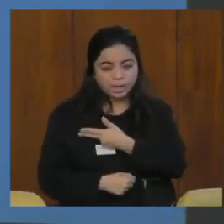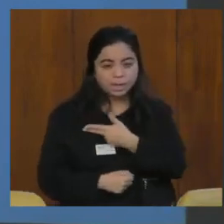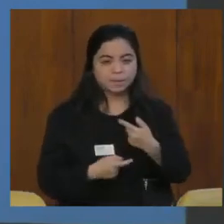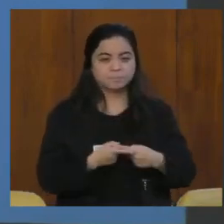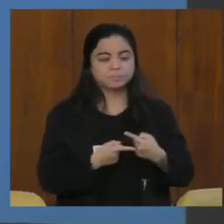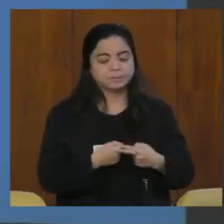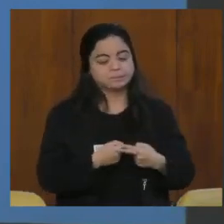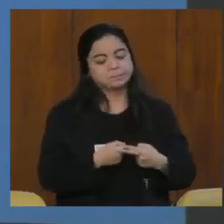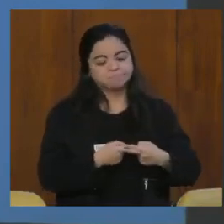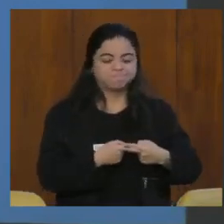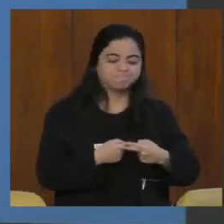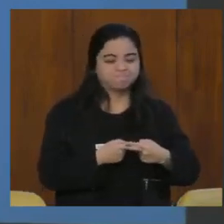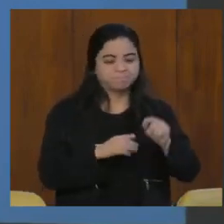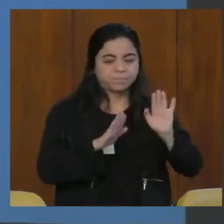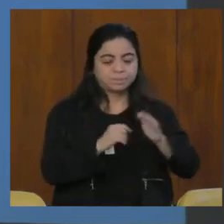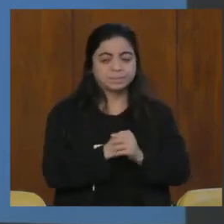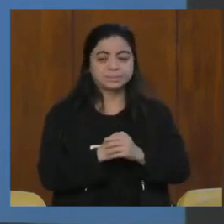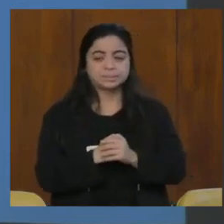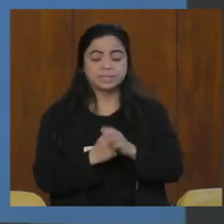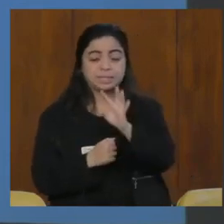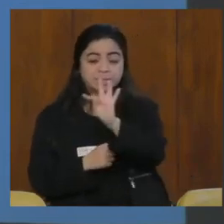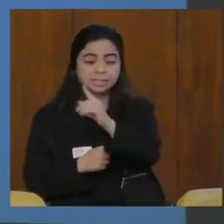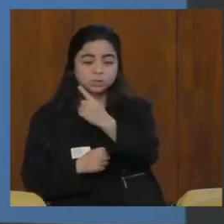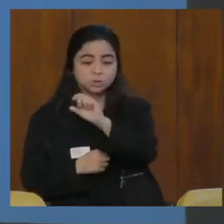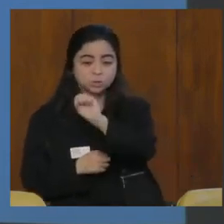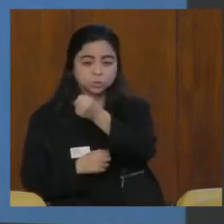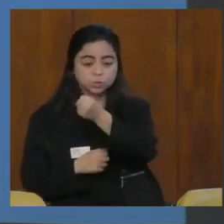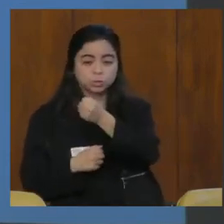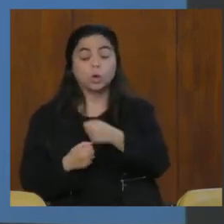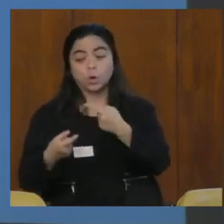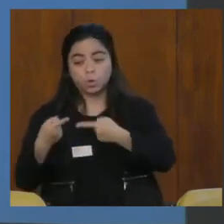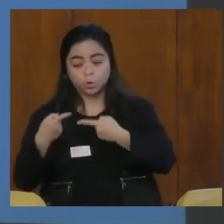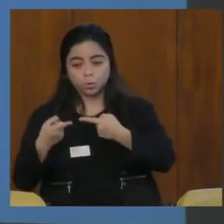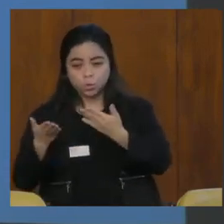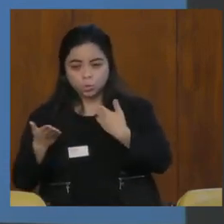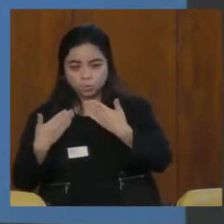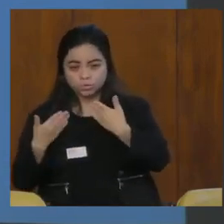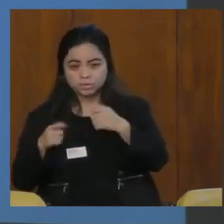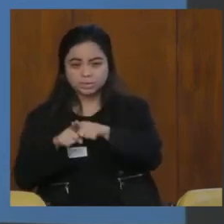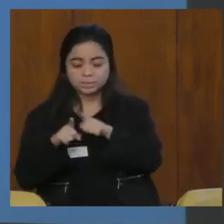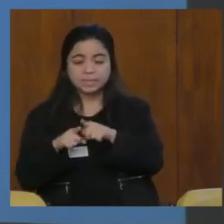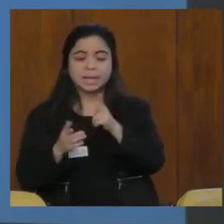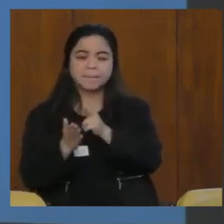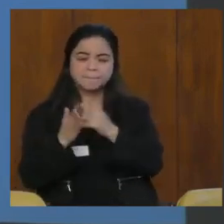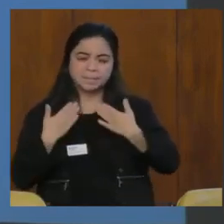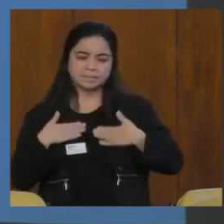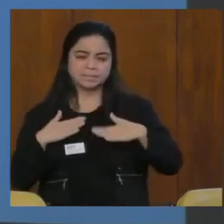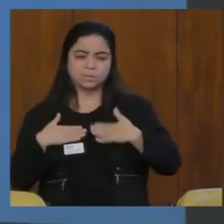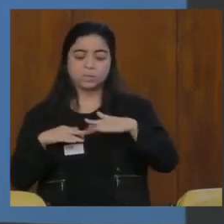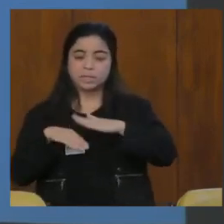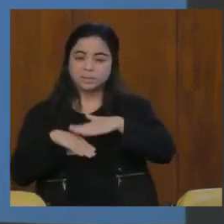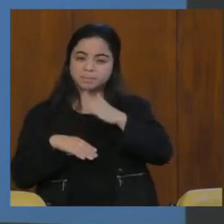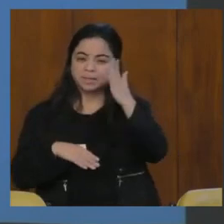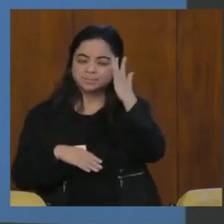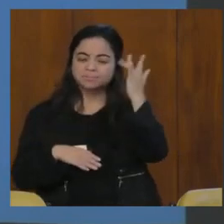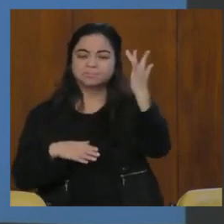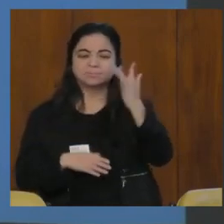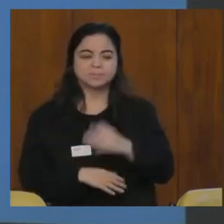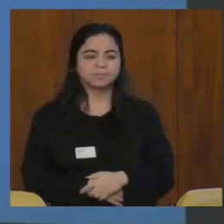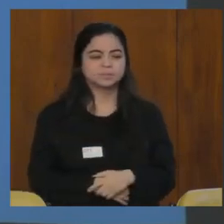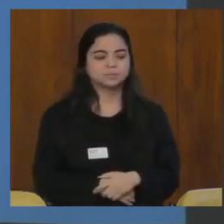fica boa. Tal. Na síndrome de Edwards, a gente vai conversar e eu sei ver que é muito mais tranquilo e muito mais fácil a cirurgia.